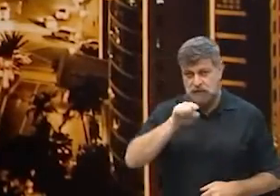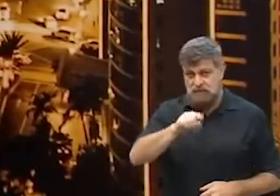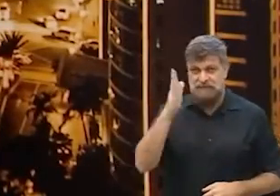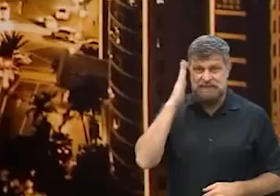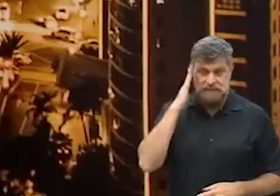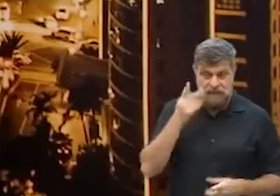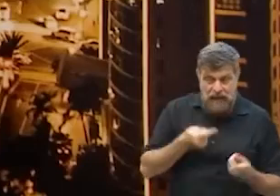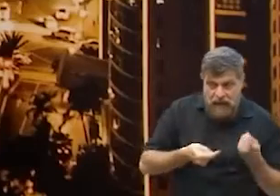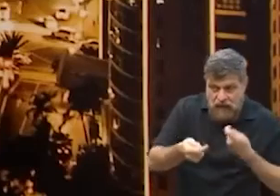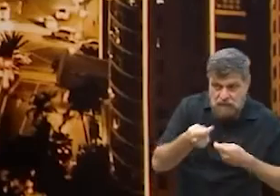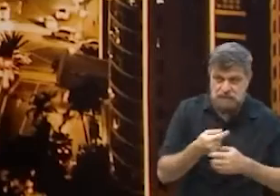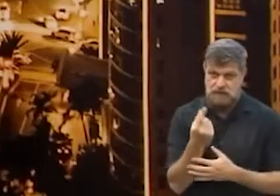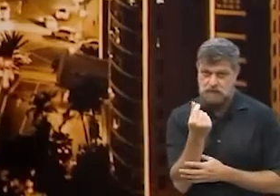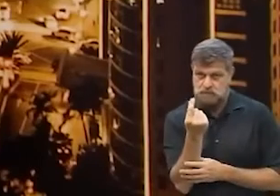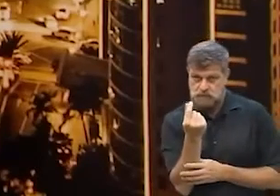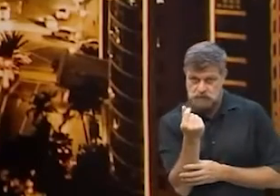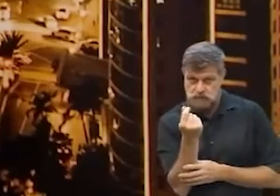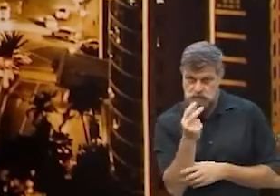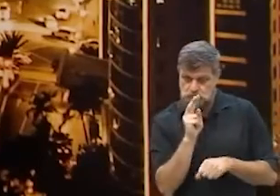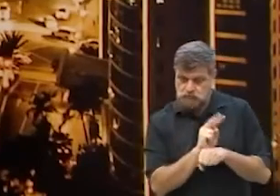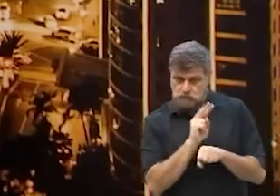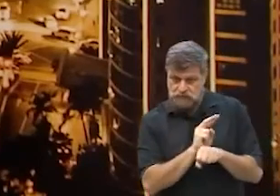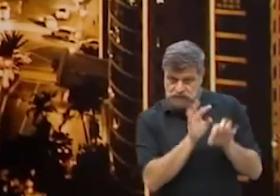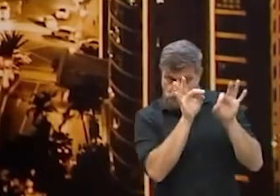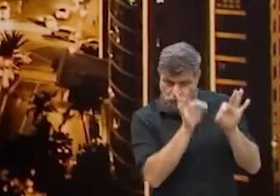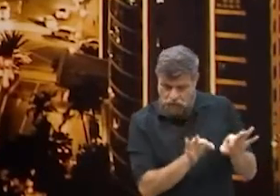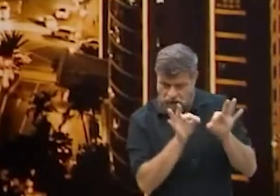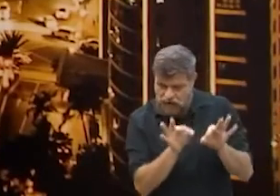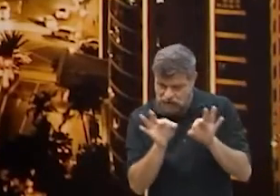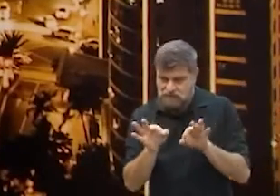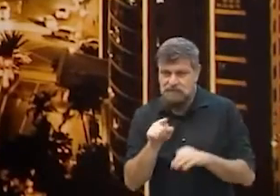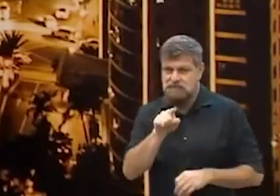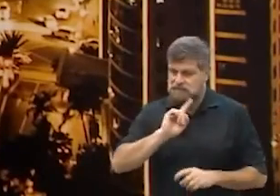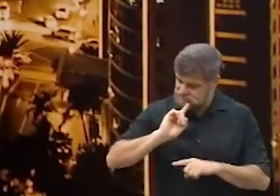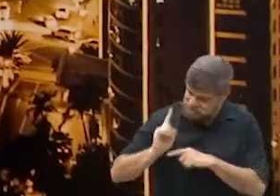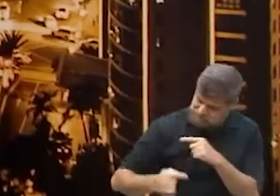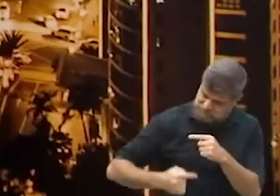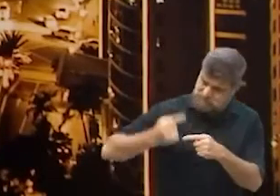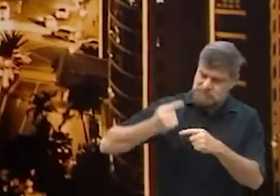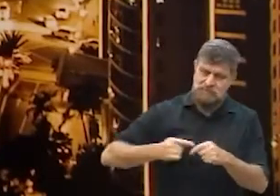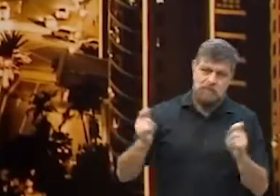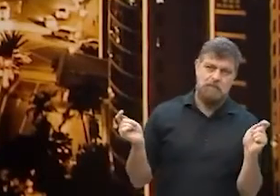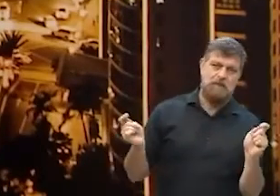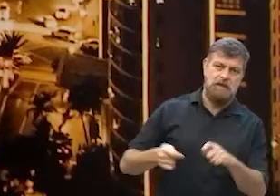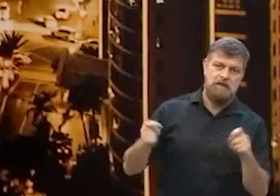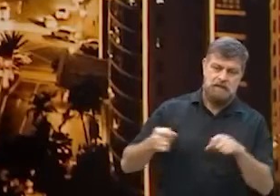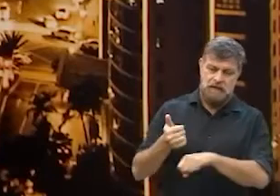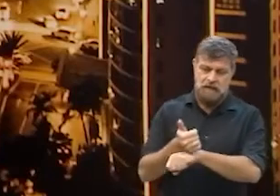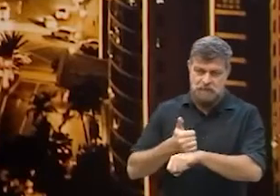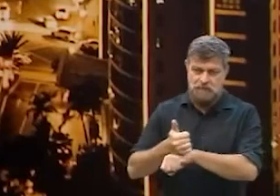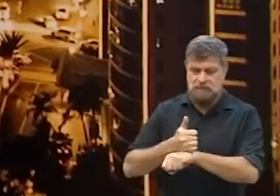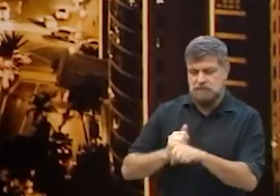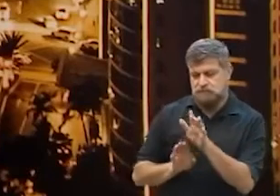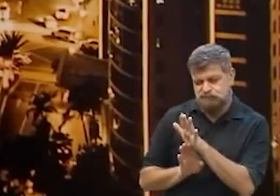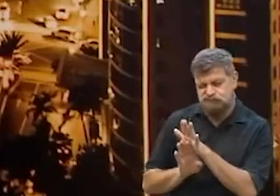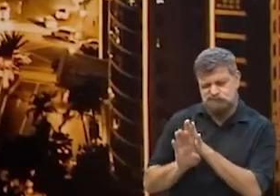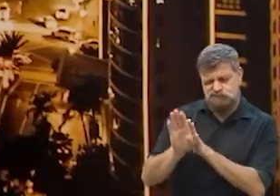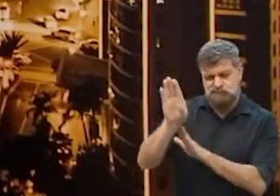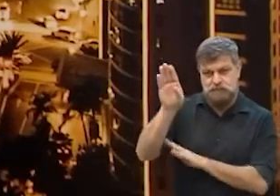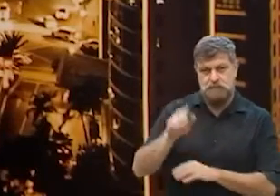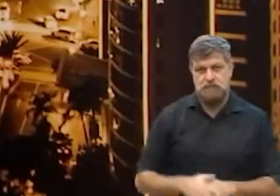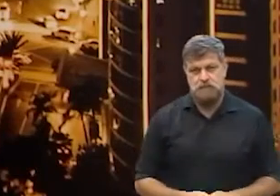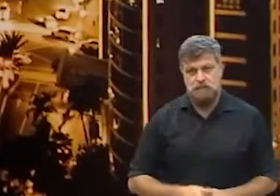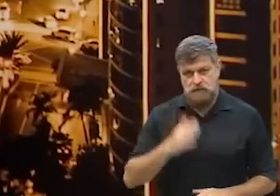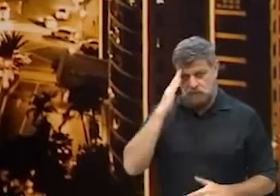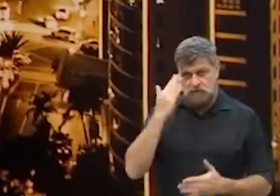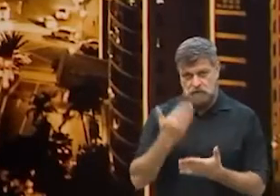souber administrar o seu dinheiro, tá? Você vai ter sucesso nessa profissão, tá? É uma